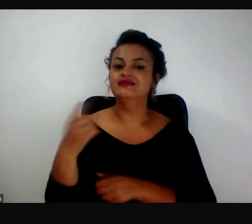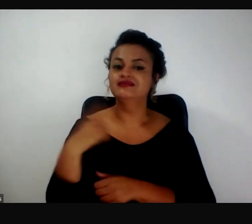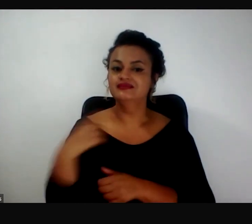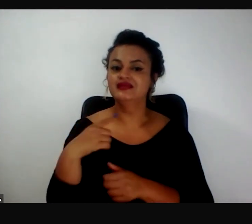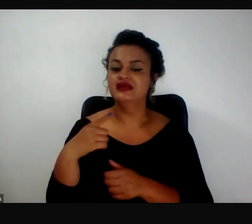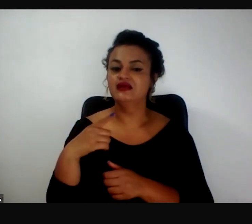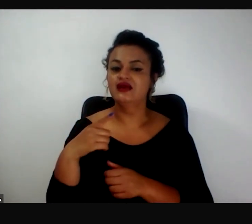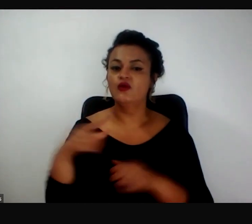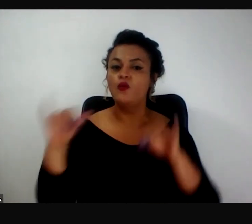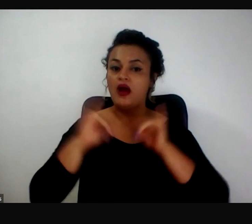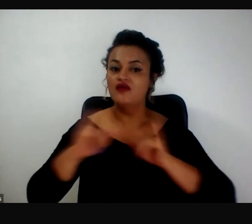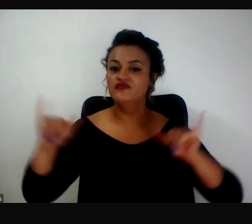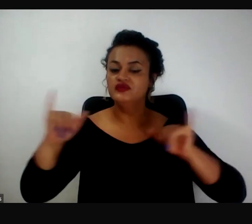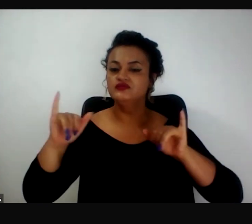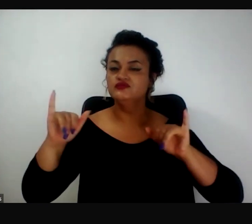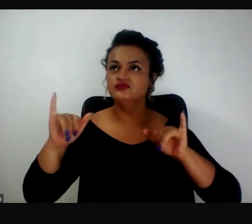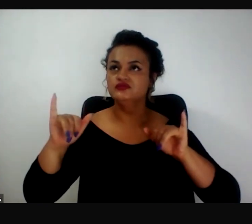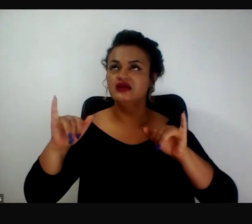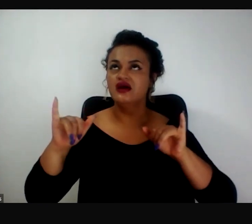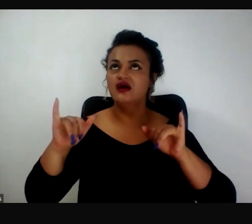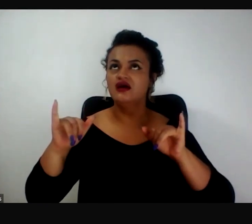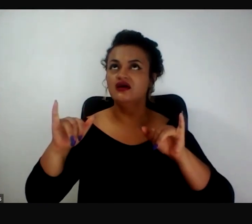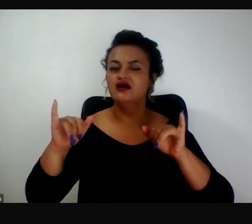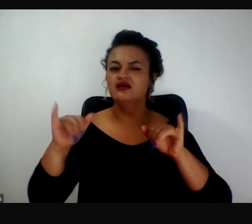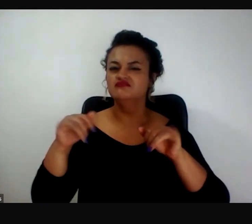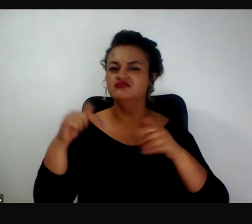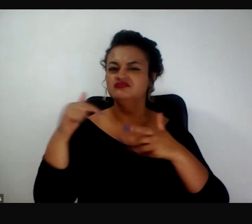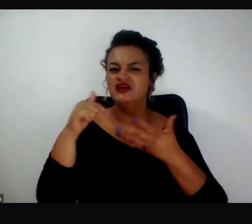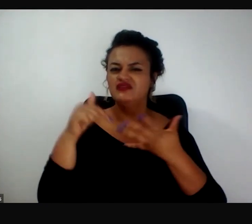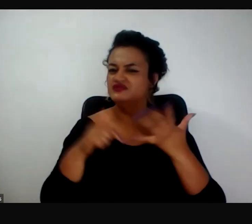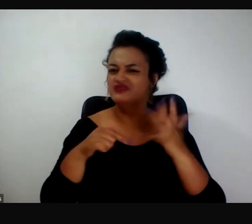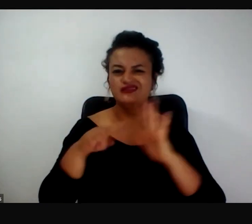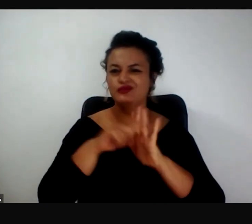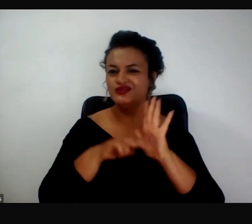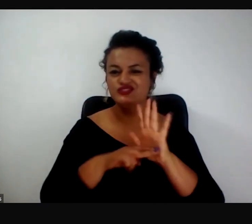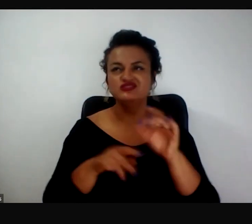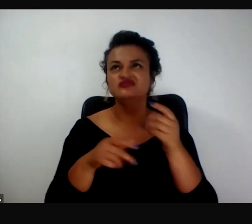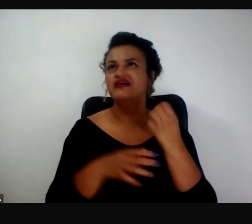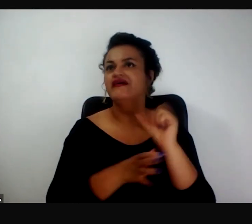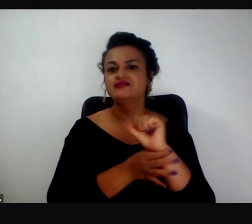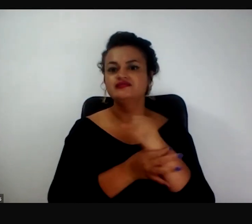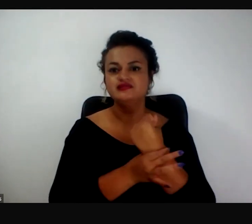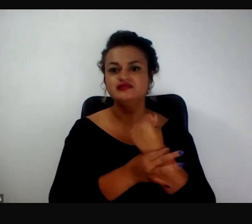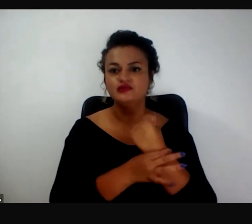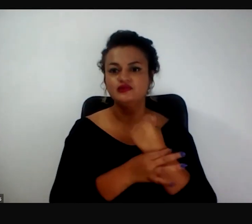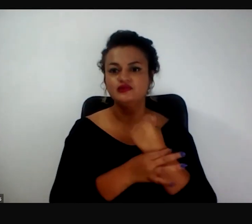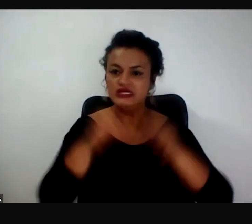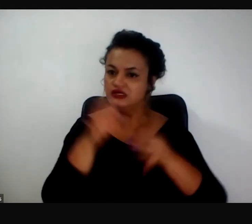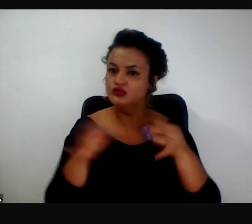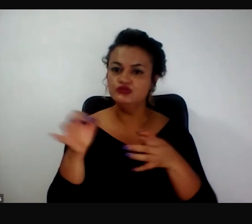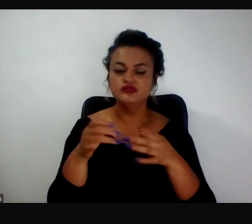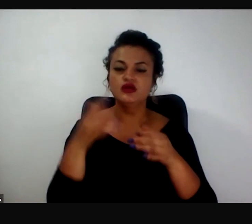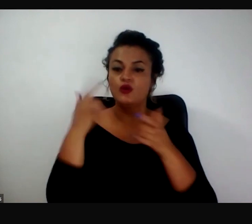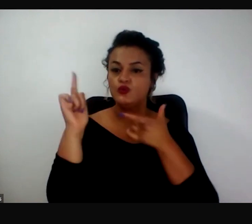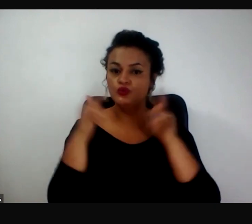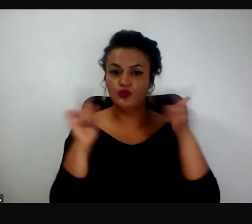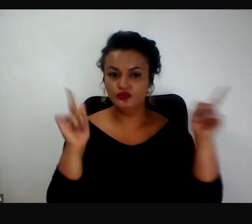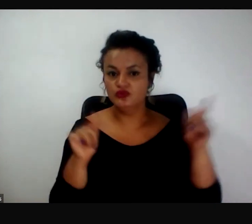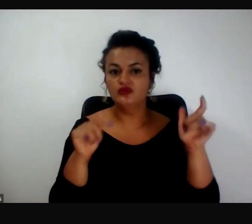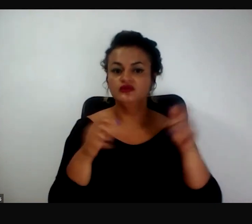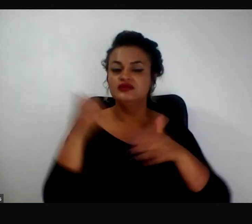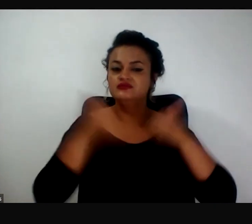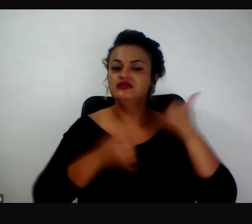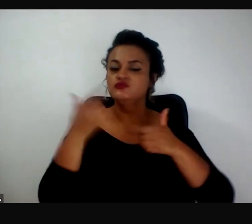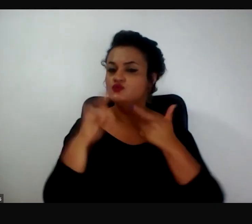do princípio da legalidade, da hierarquia normativa, a segurança jurídica, a interdição da arbitrariedade